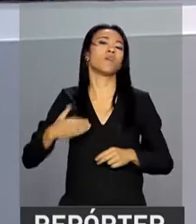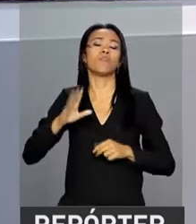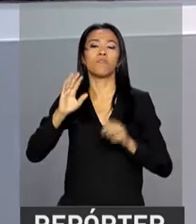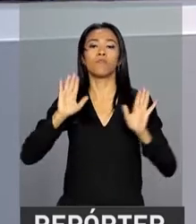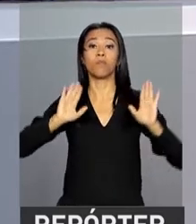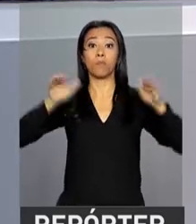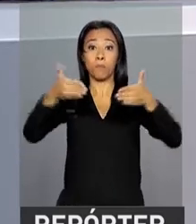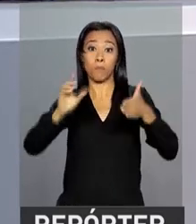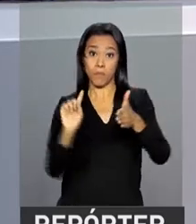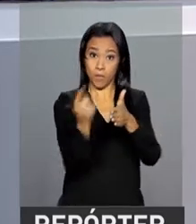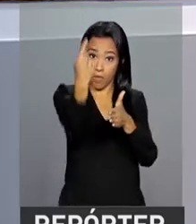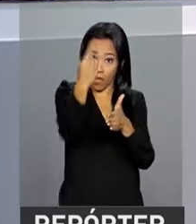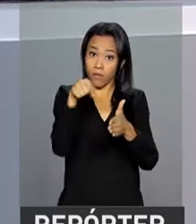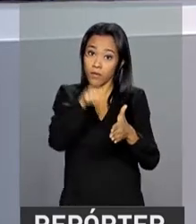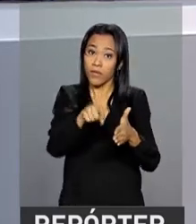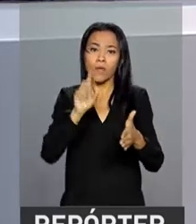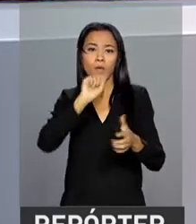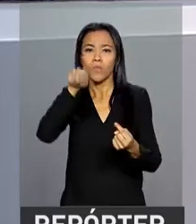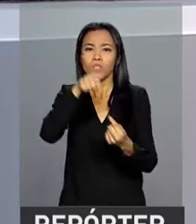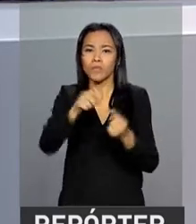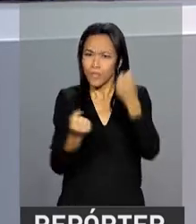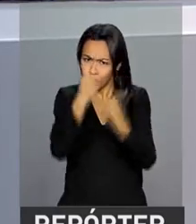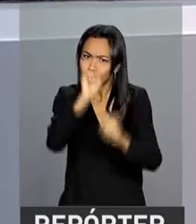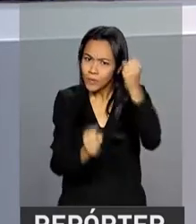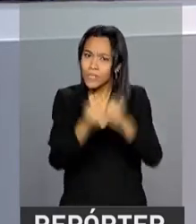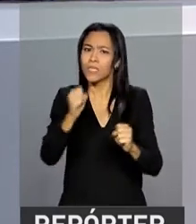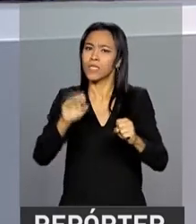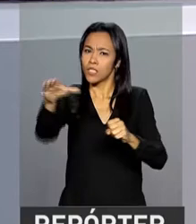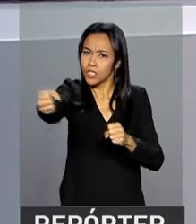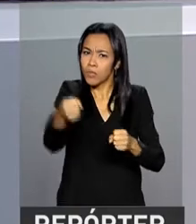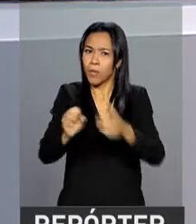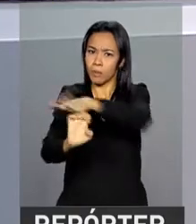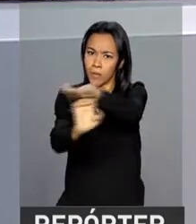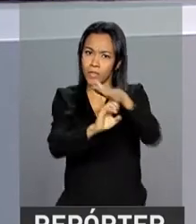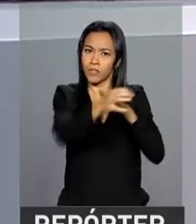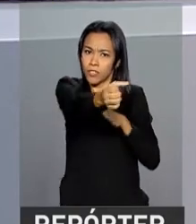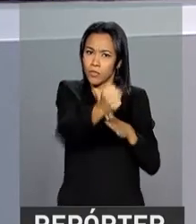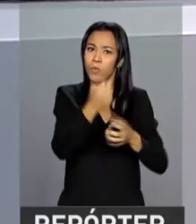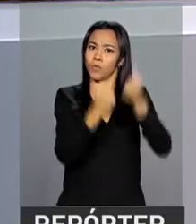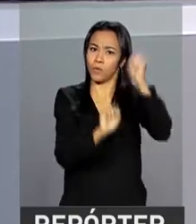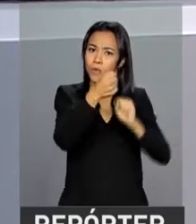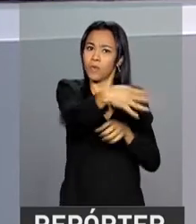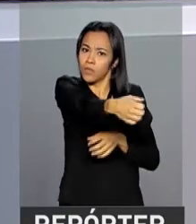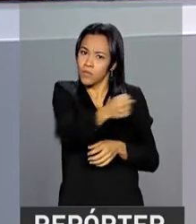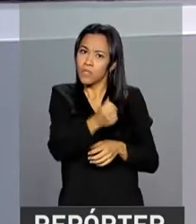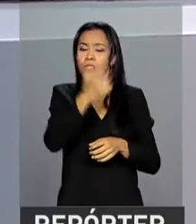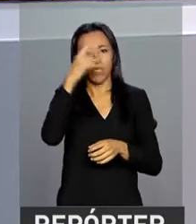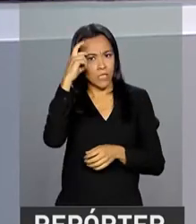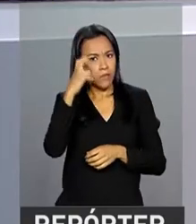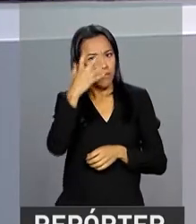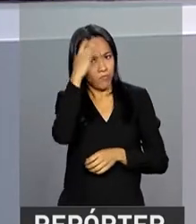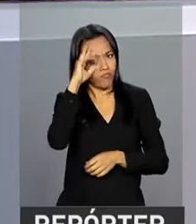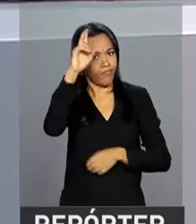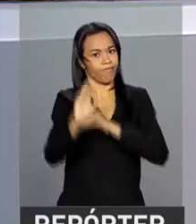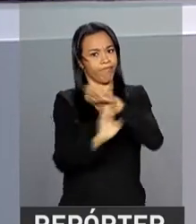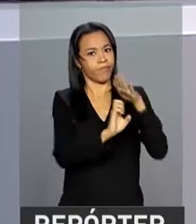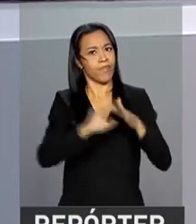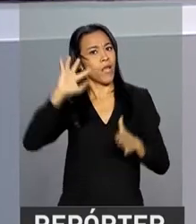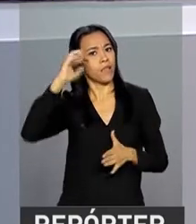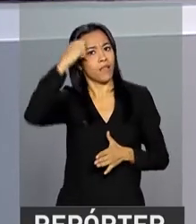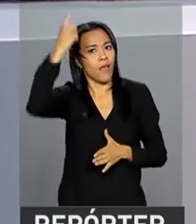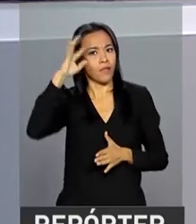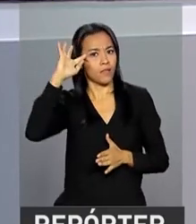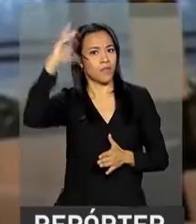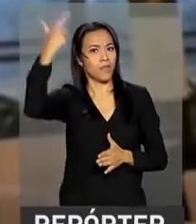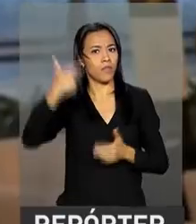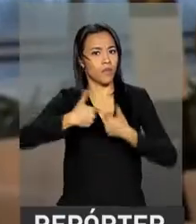startup indústria que busca unir empresários o setor industrial e pequenos empreendedores com idéias e soluções inovadoras